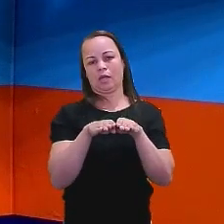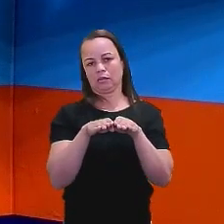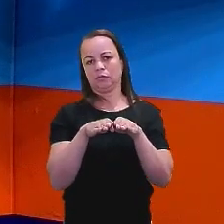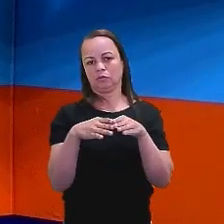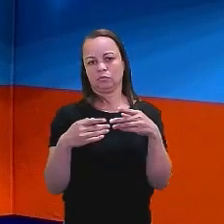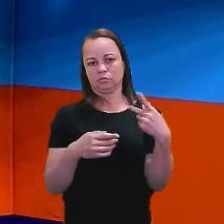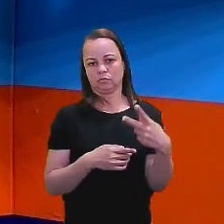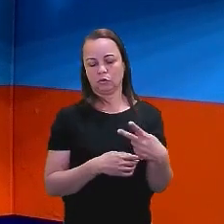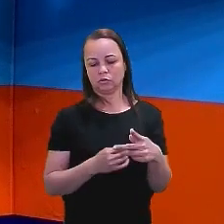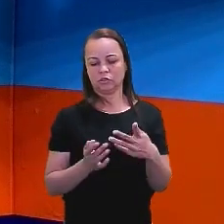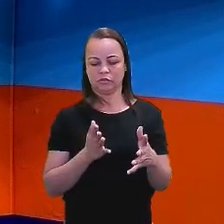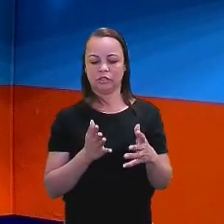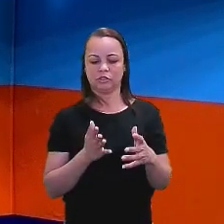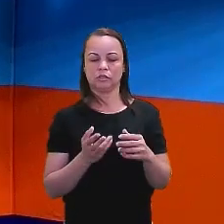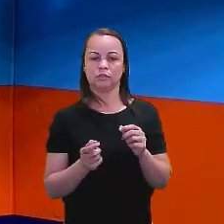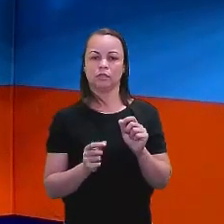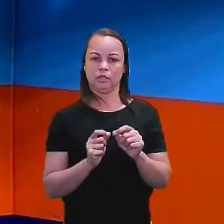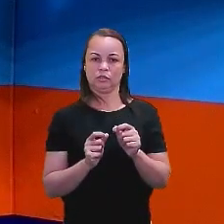vista